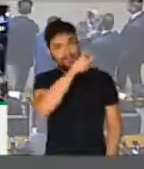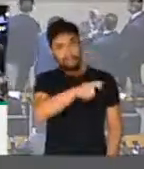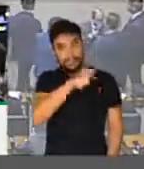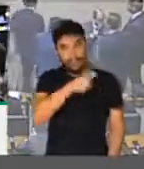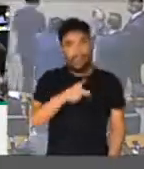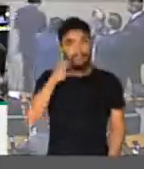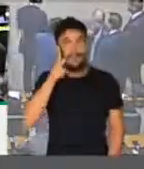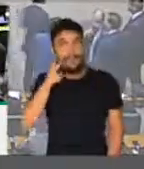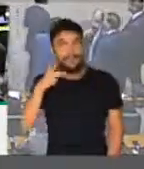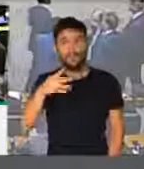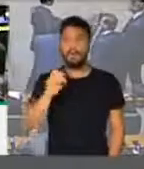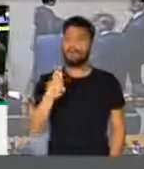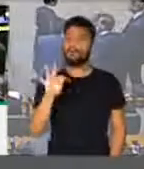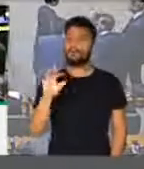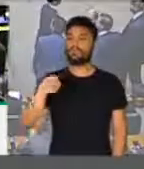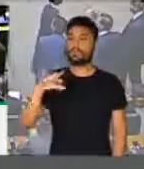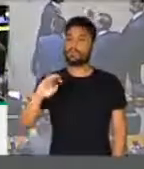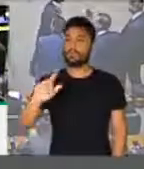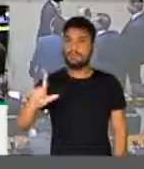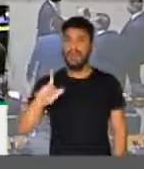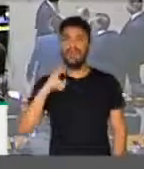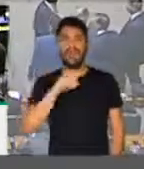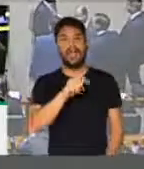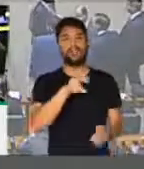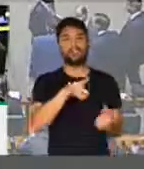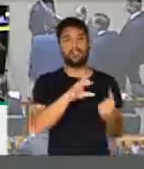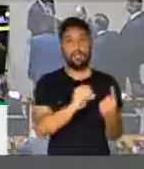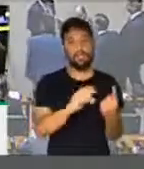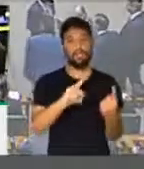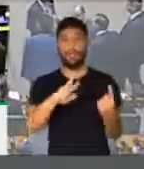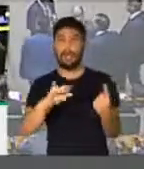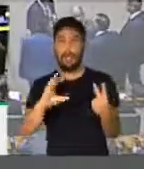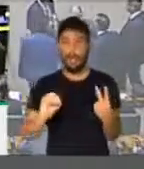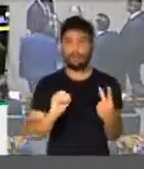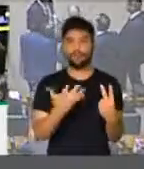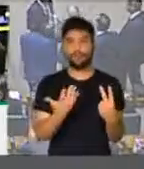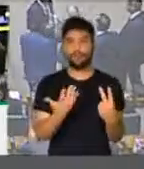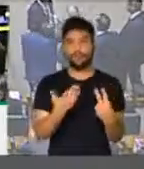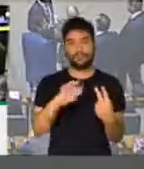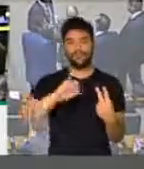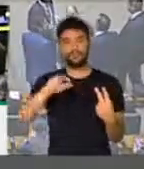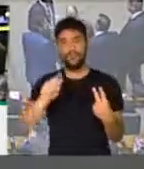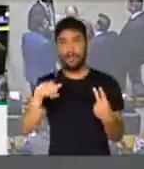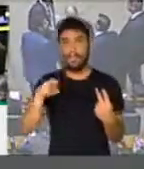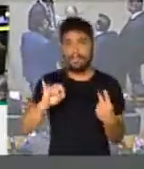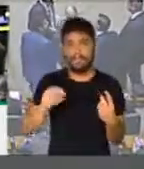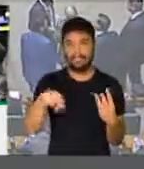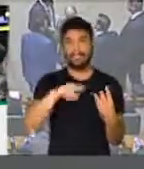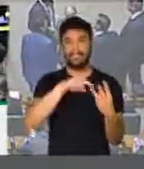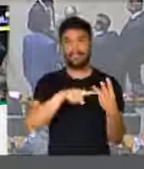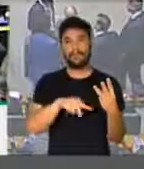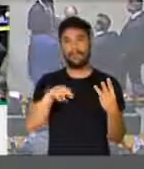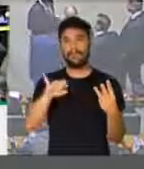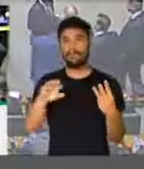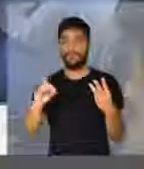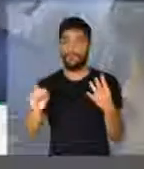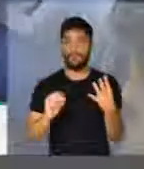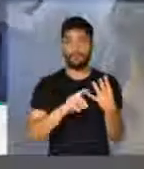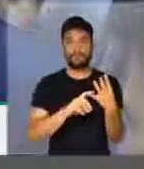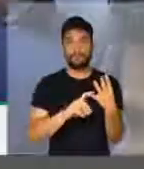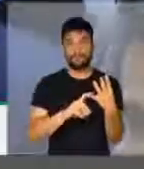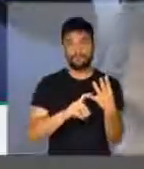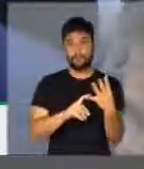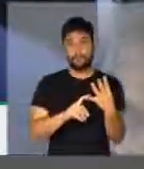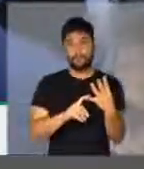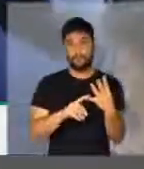Porto Nacional, do vereador Agimiro, do vereador Cláudio, do vereador Joaquim do Luzimangues, do Miúdo,